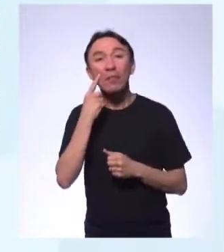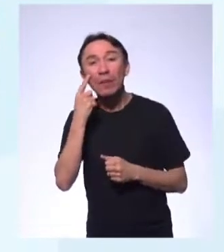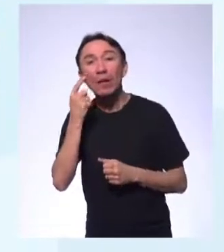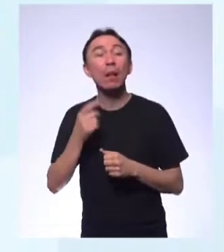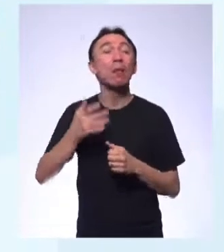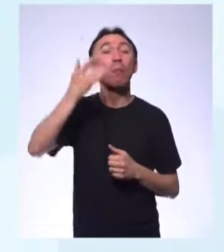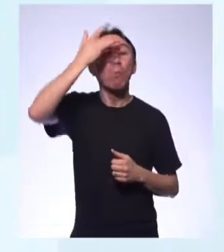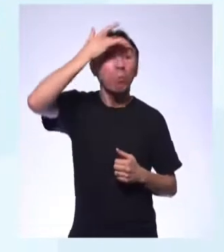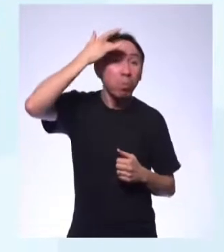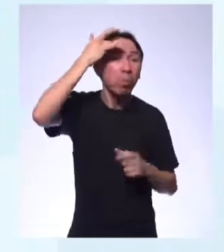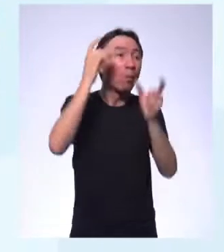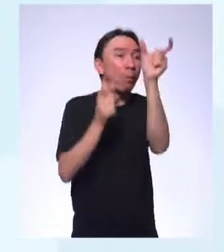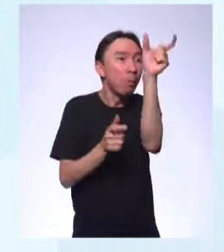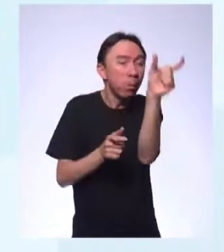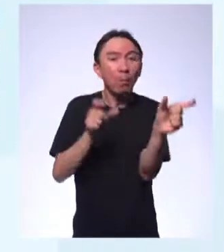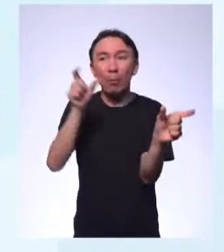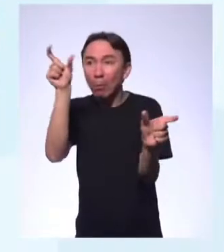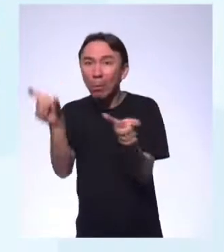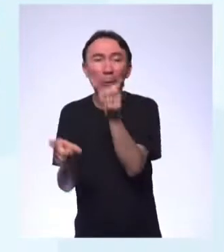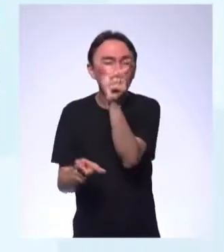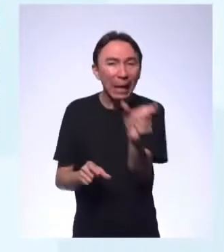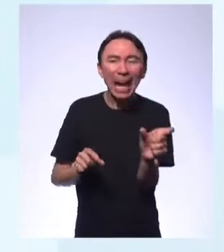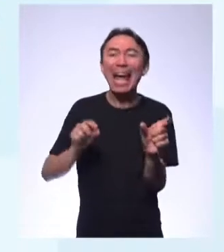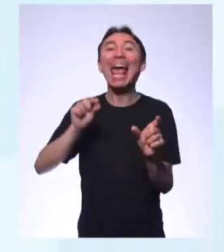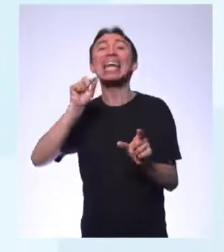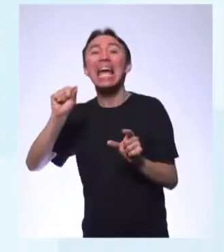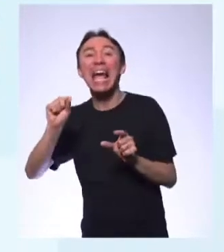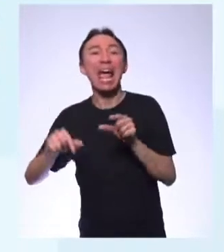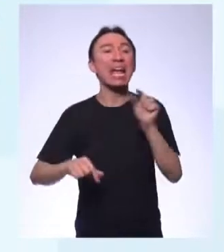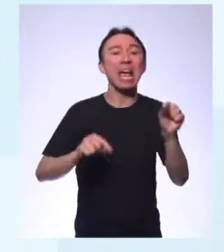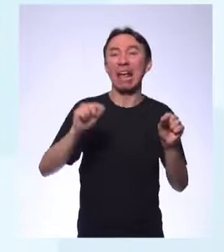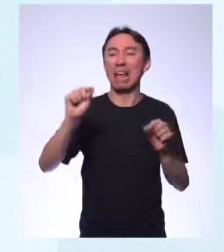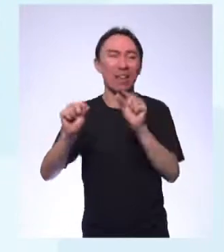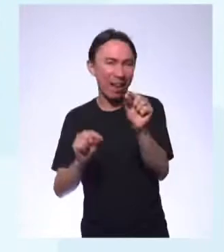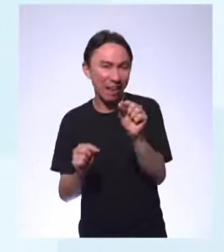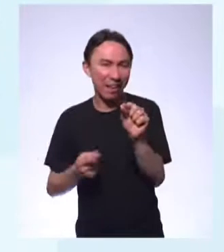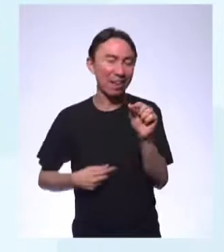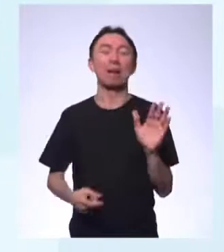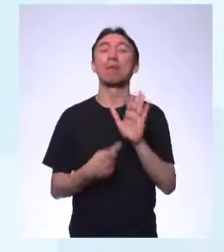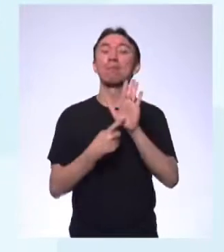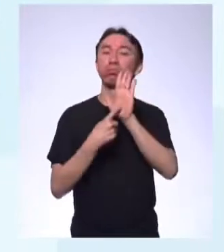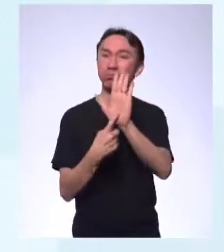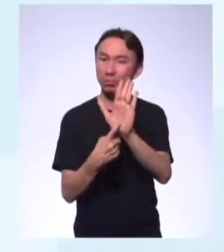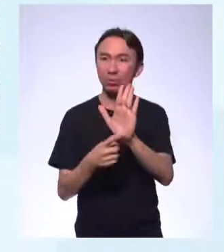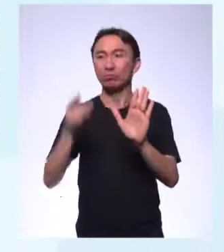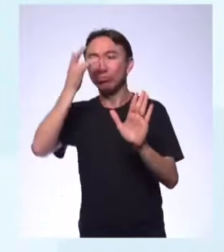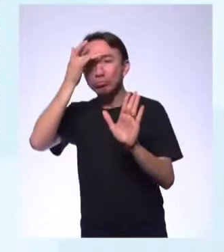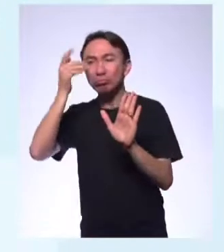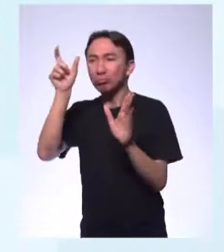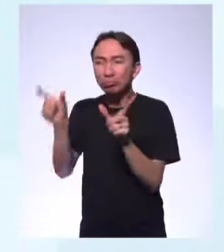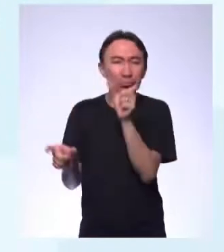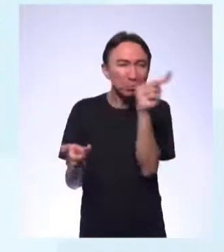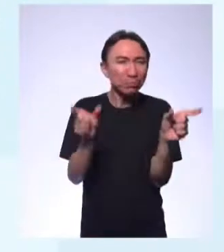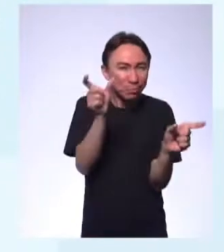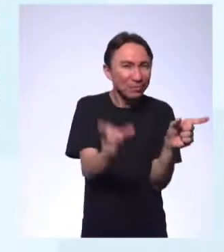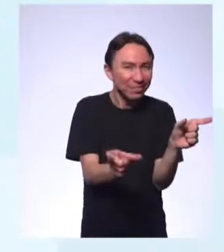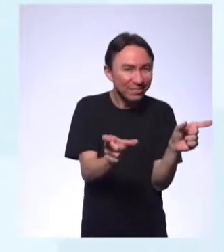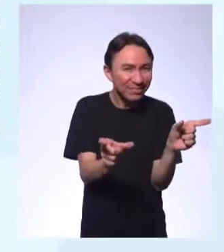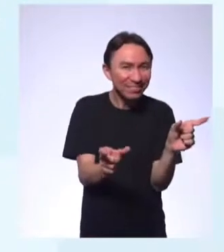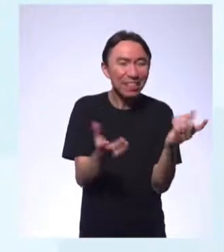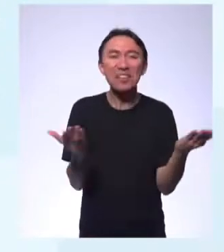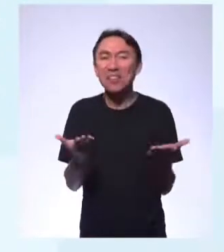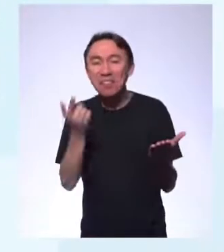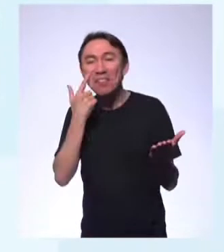que aparecem aí, que agora ele vai apresentando as personagens. Ele apresenta o filme, a problemática do filme, e agora começa a apresentar